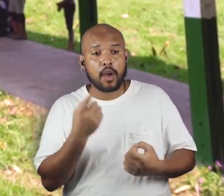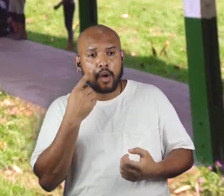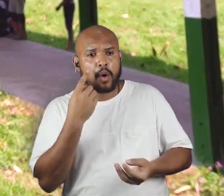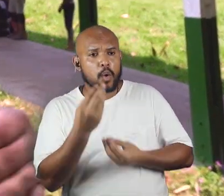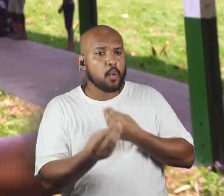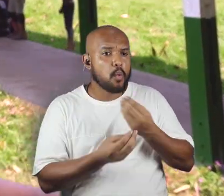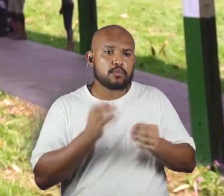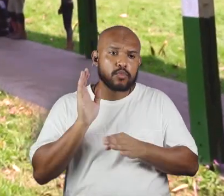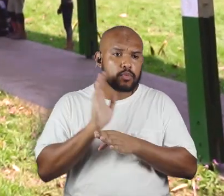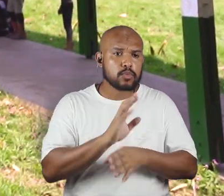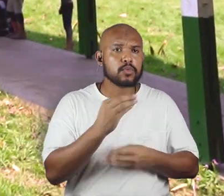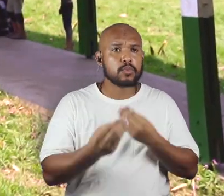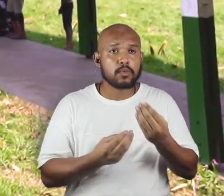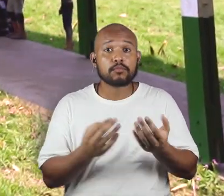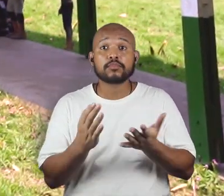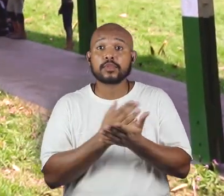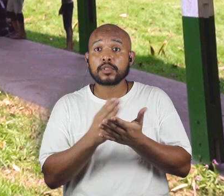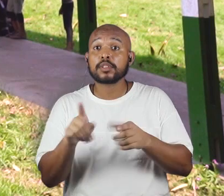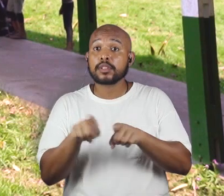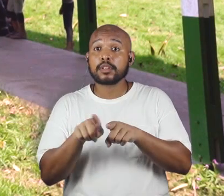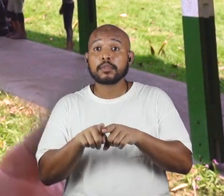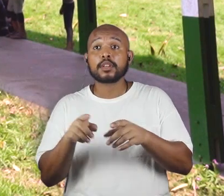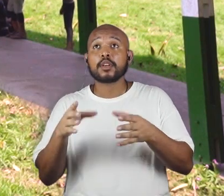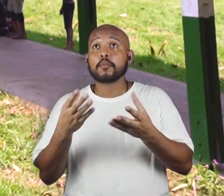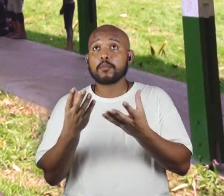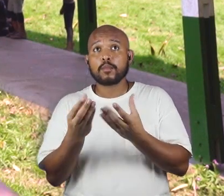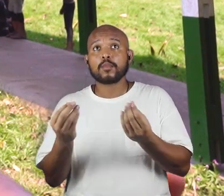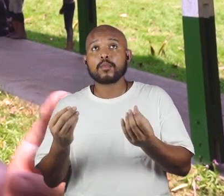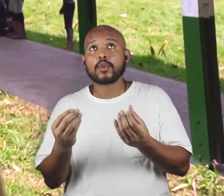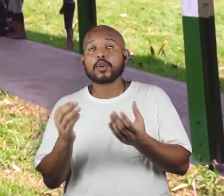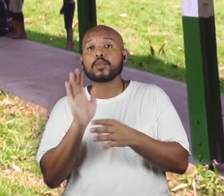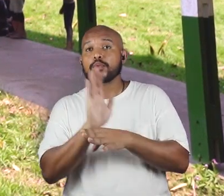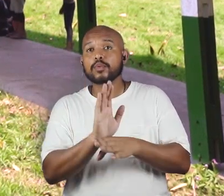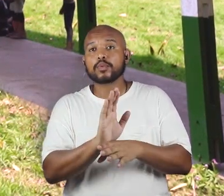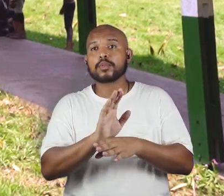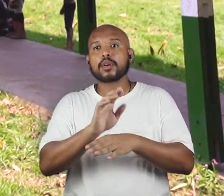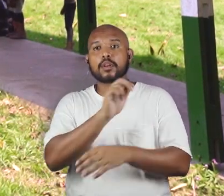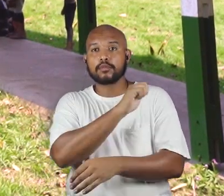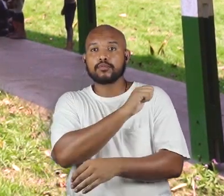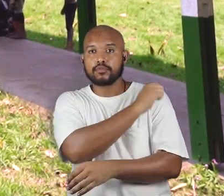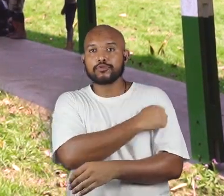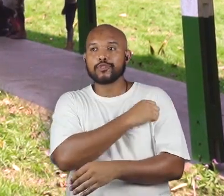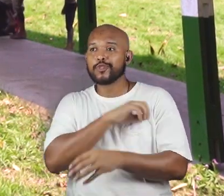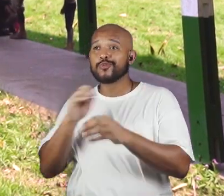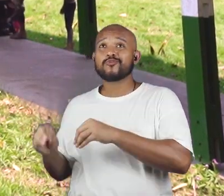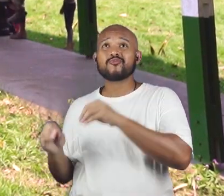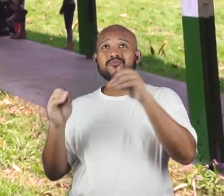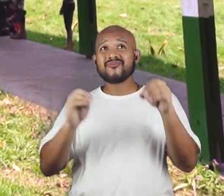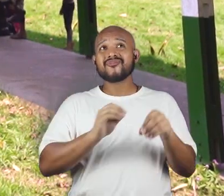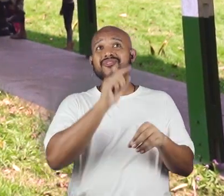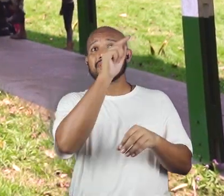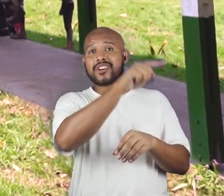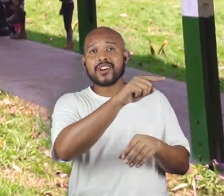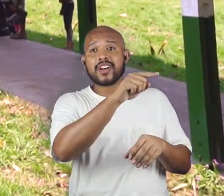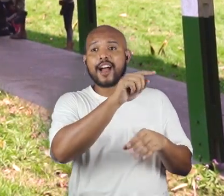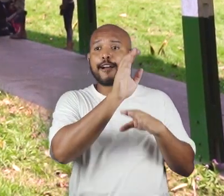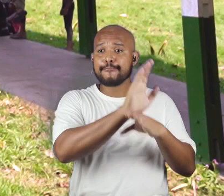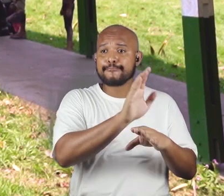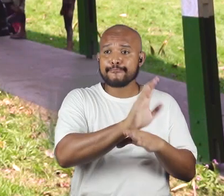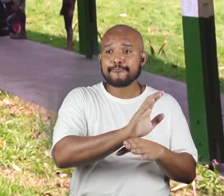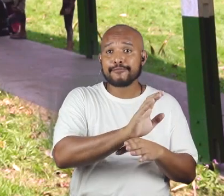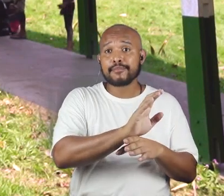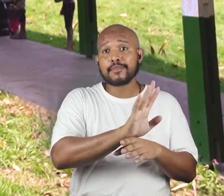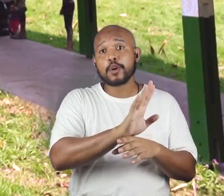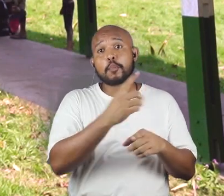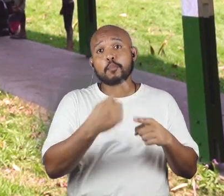comunidade. Primeiramente, ouvir. Segundamente, poder a universidade dar mais condição para aqueles alunos que estão lá